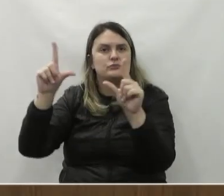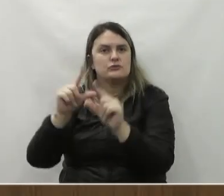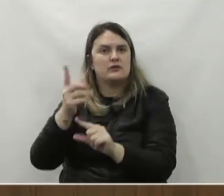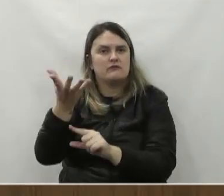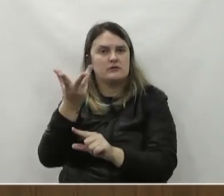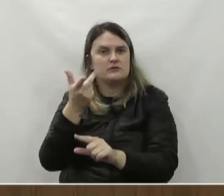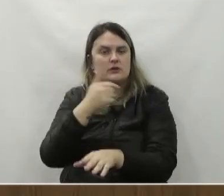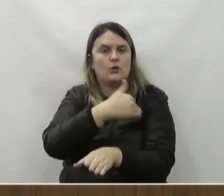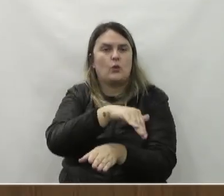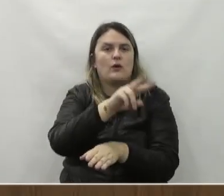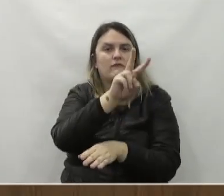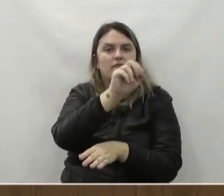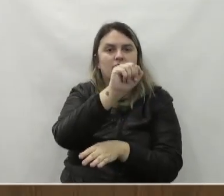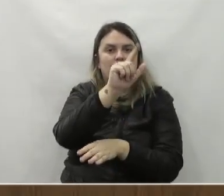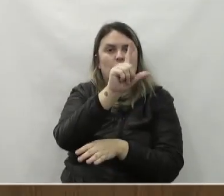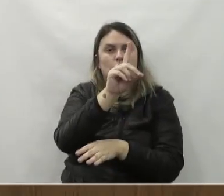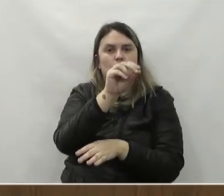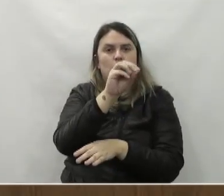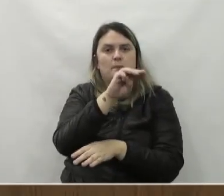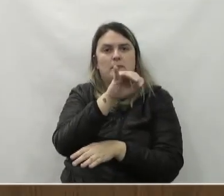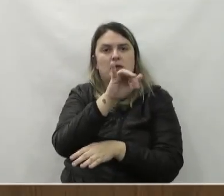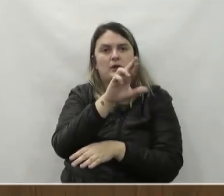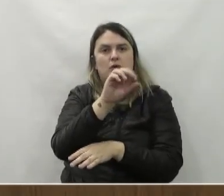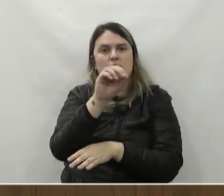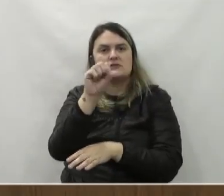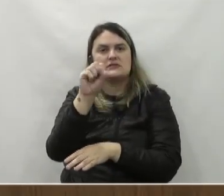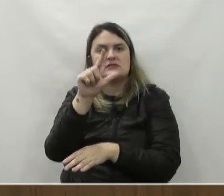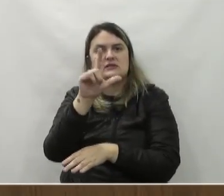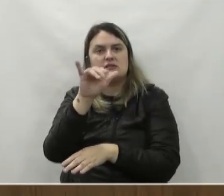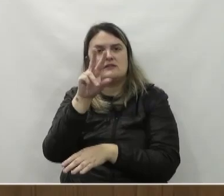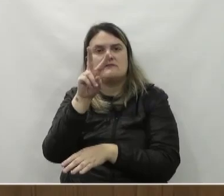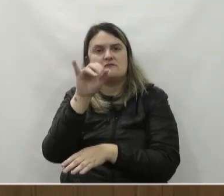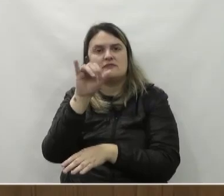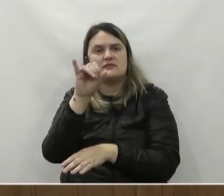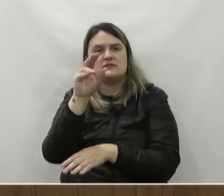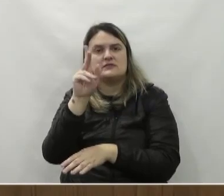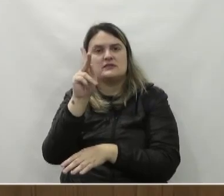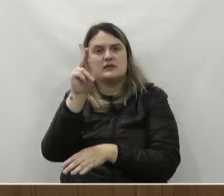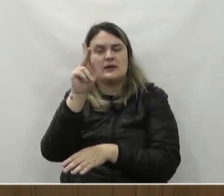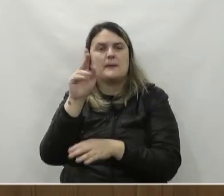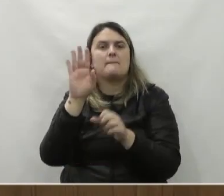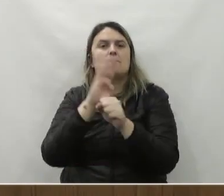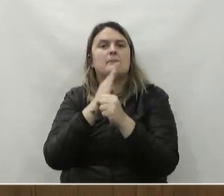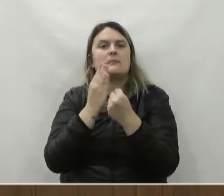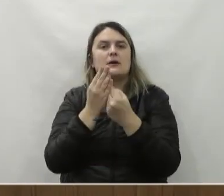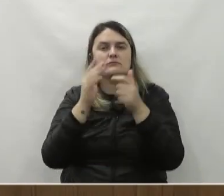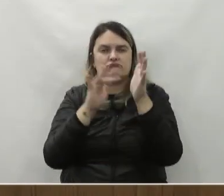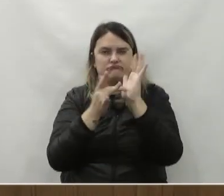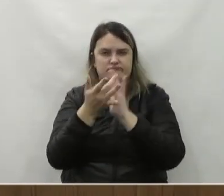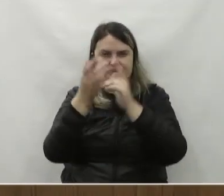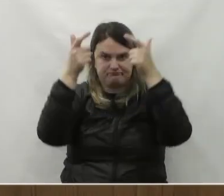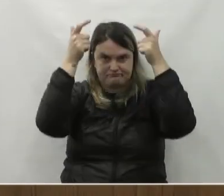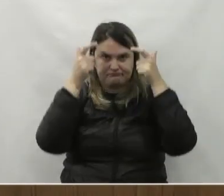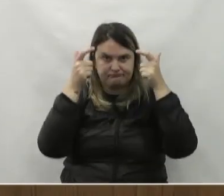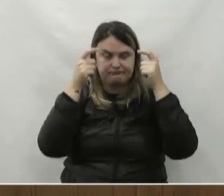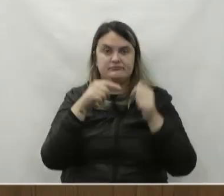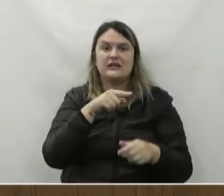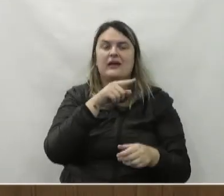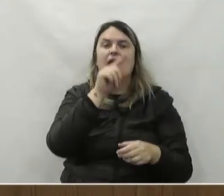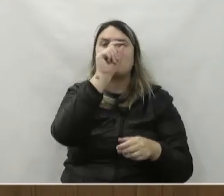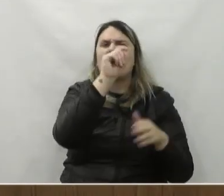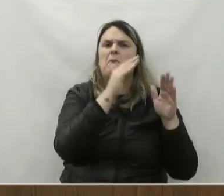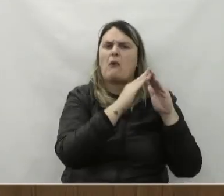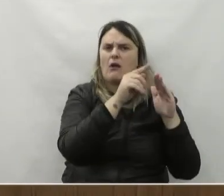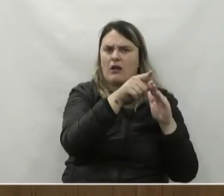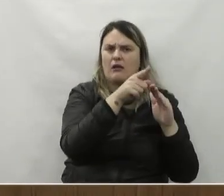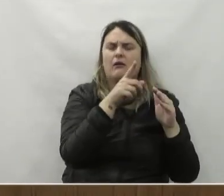Valdomiro Slivinski, no bairro Cristo Rei. Justificativa. Moradores da via relatam